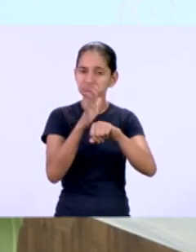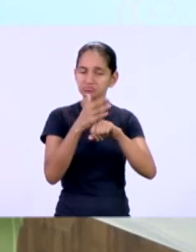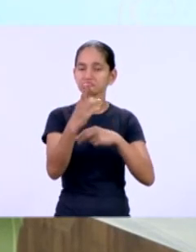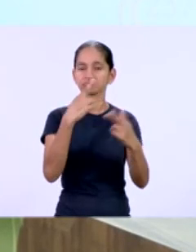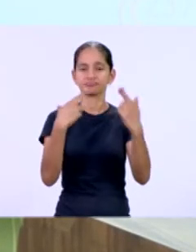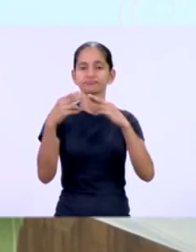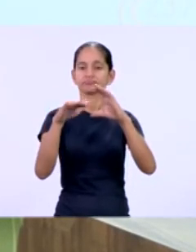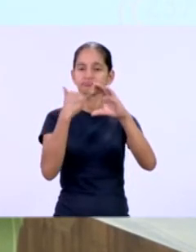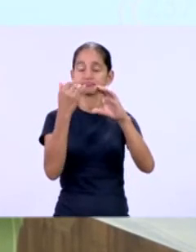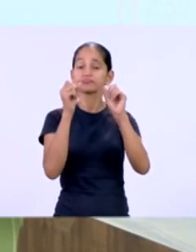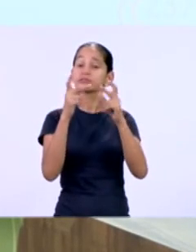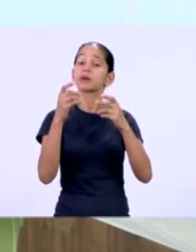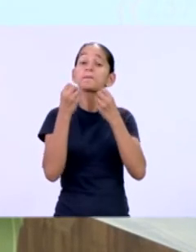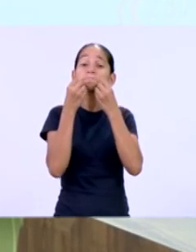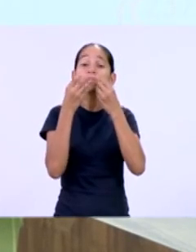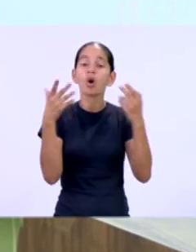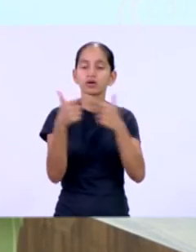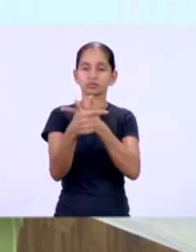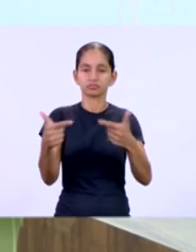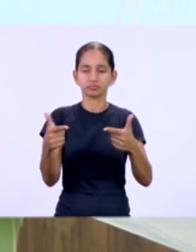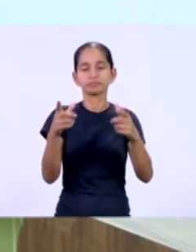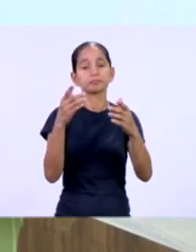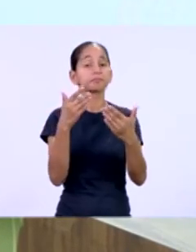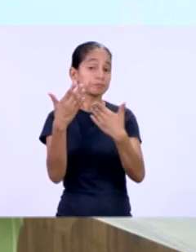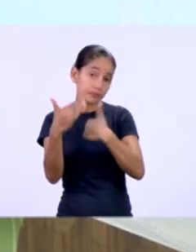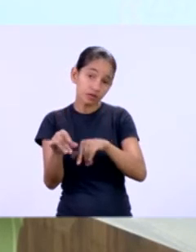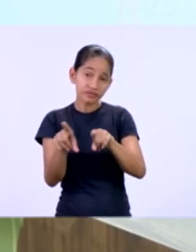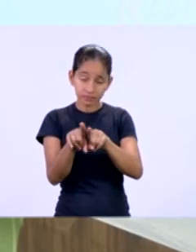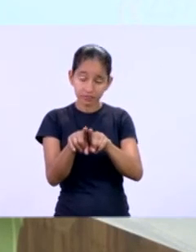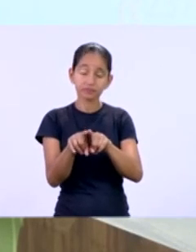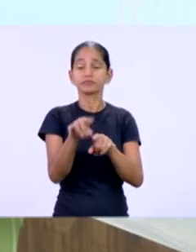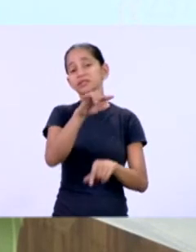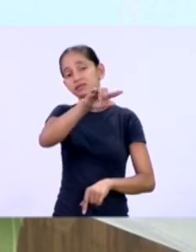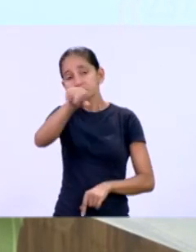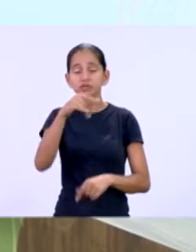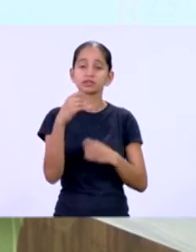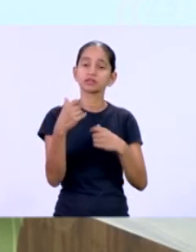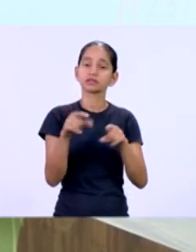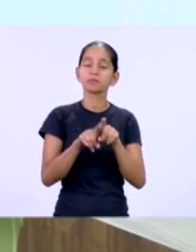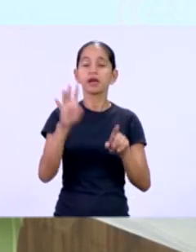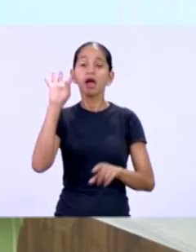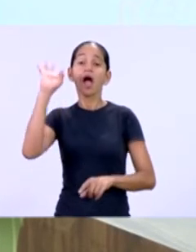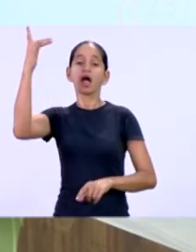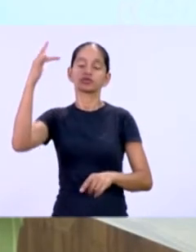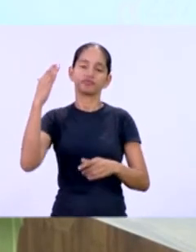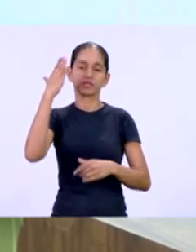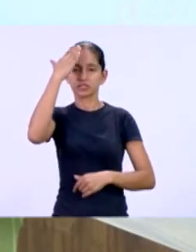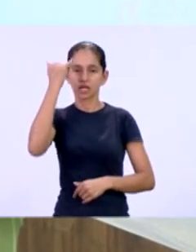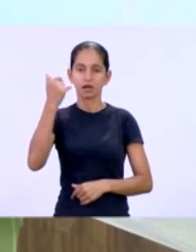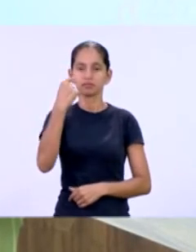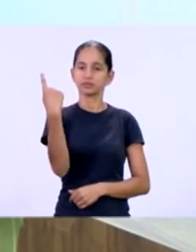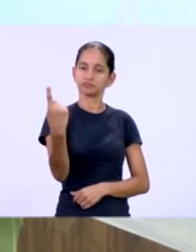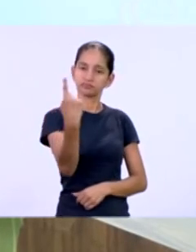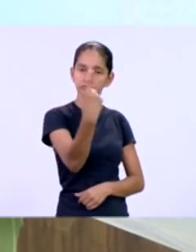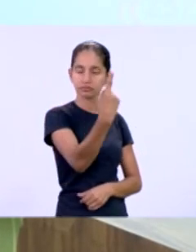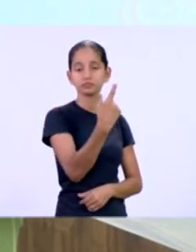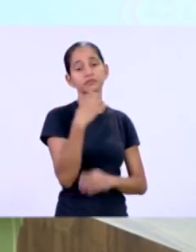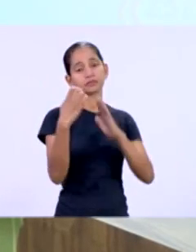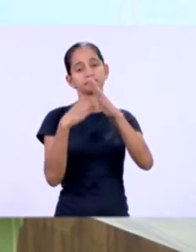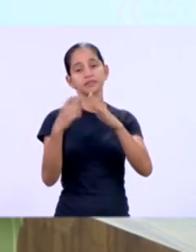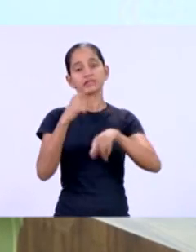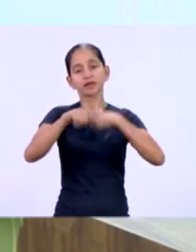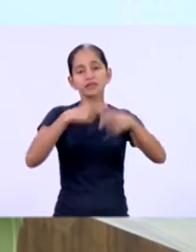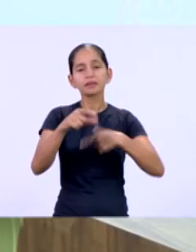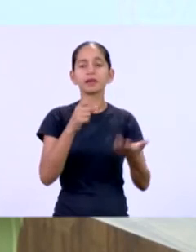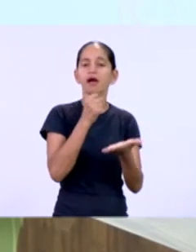desejar, claro, uma boa sorte e que o que a gente falou aqui sirva para que vocês tomem a melhor opção, a melhor decisão possível para as empresas onde vocês vão